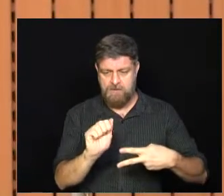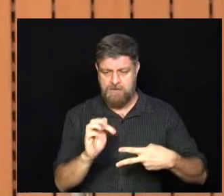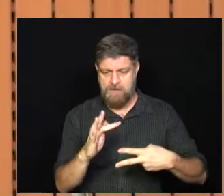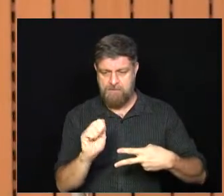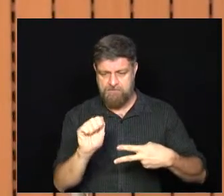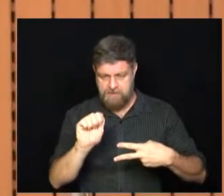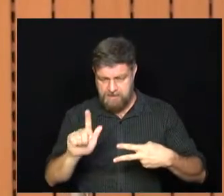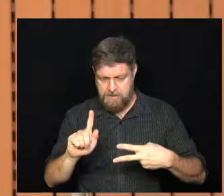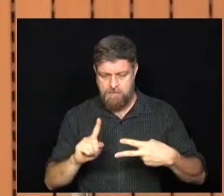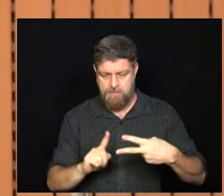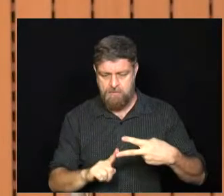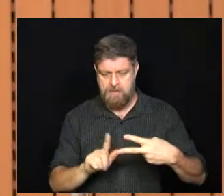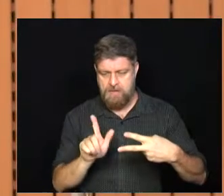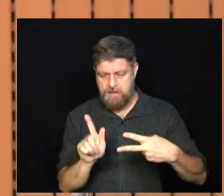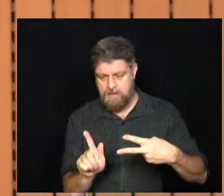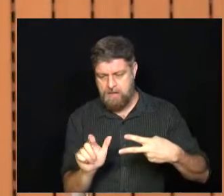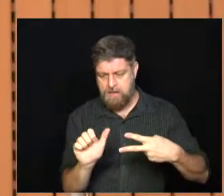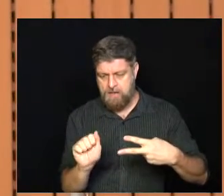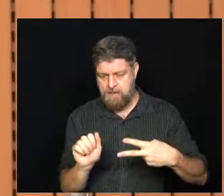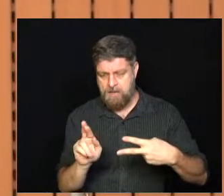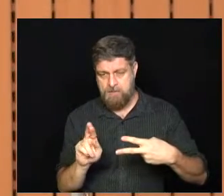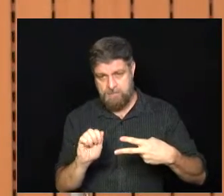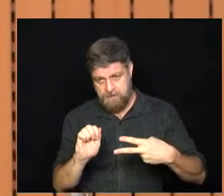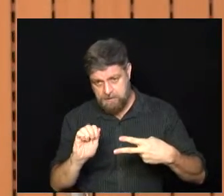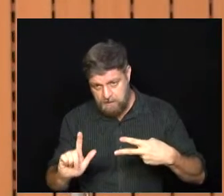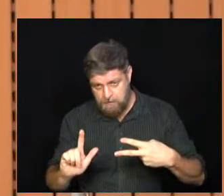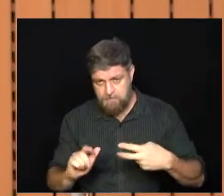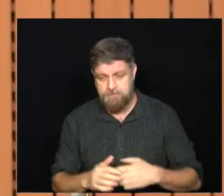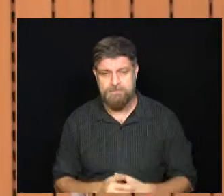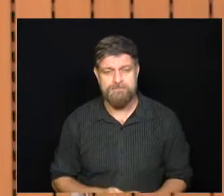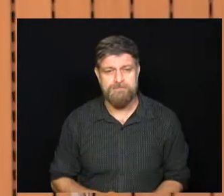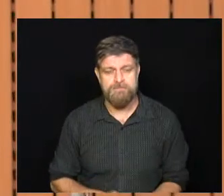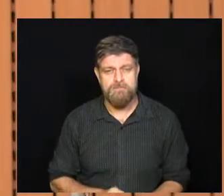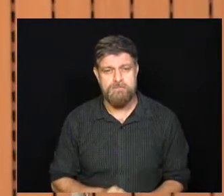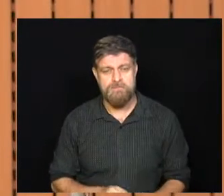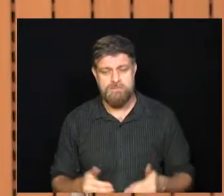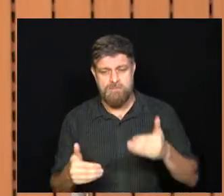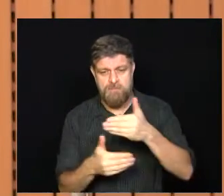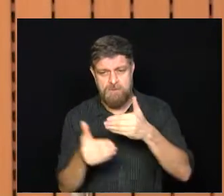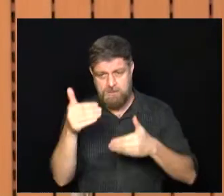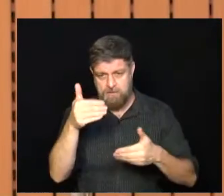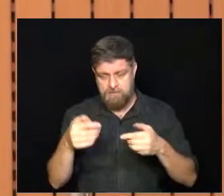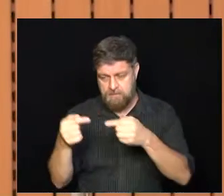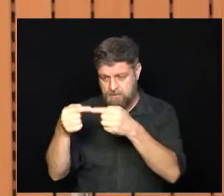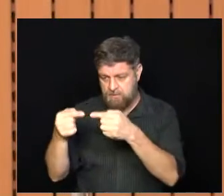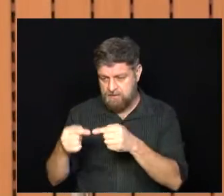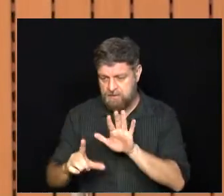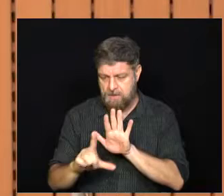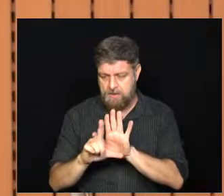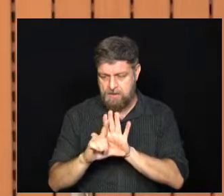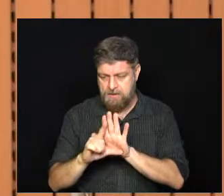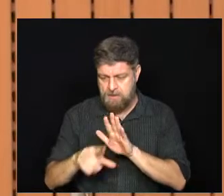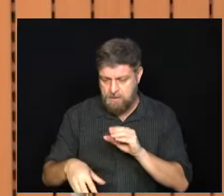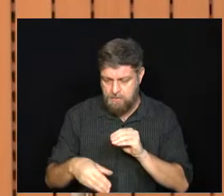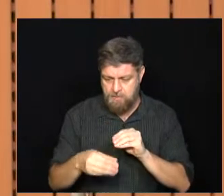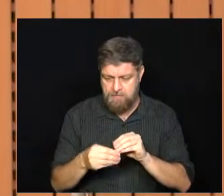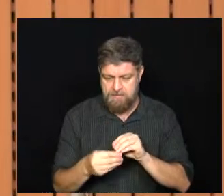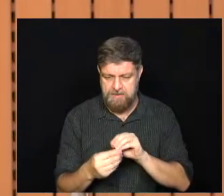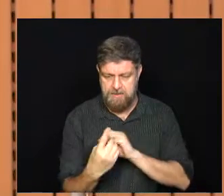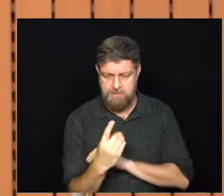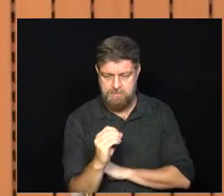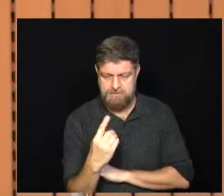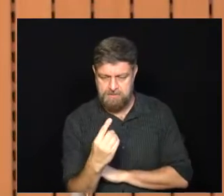de Finanças, e vamos fazer a apresentação nos termos da Lei Complementar 101, que é a